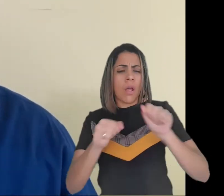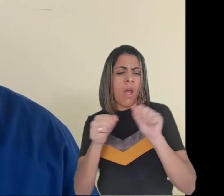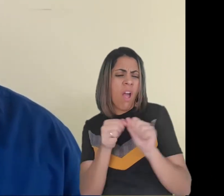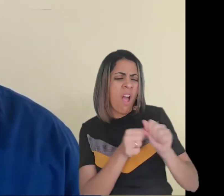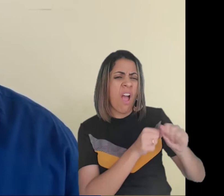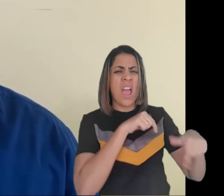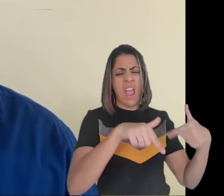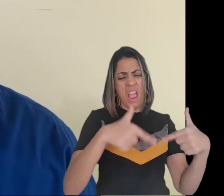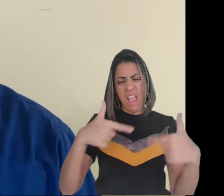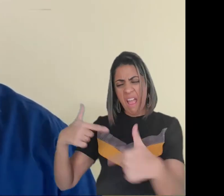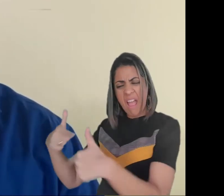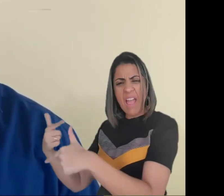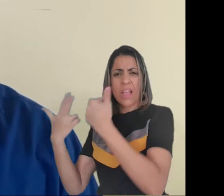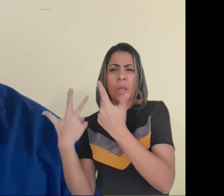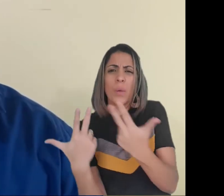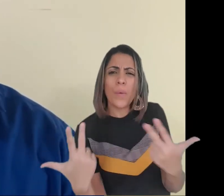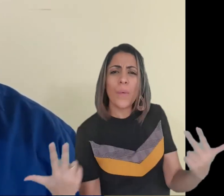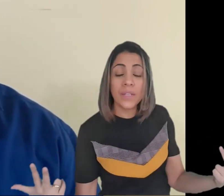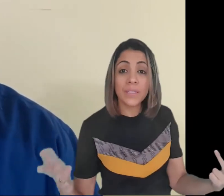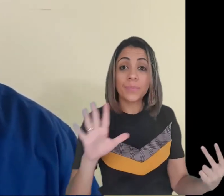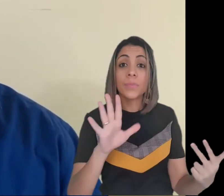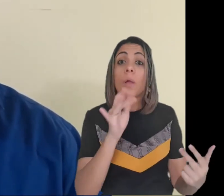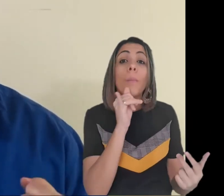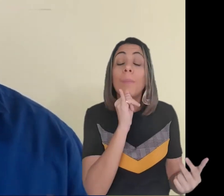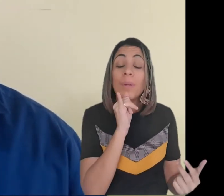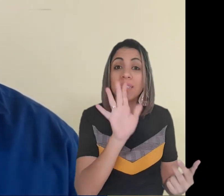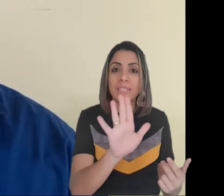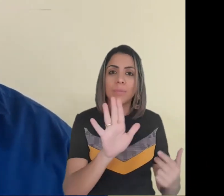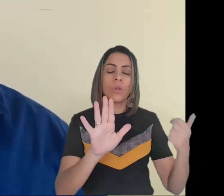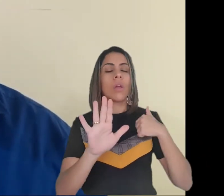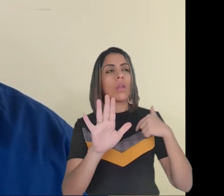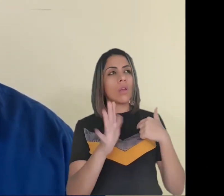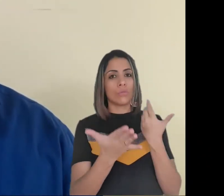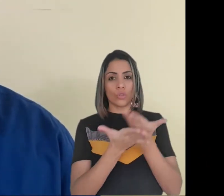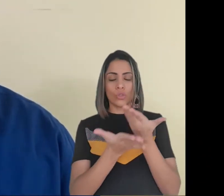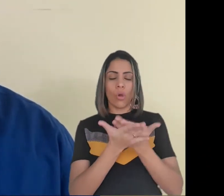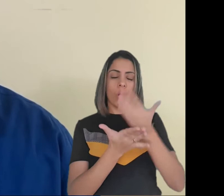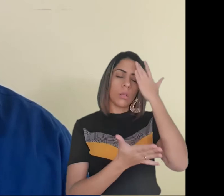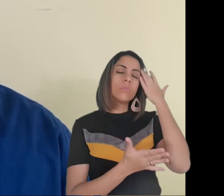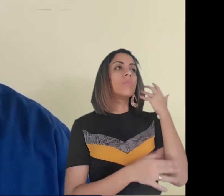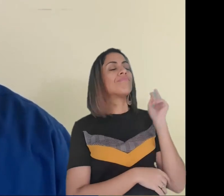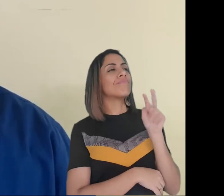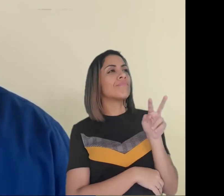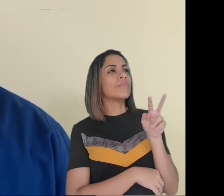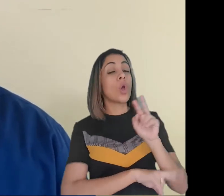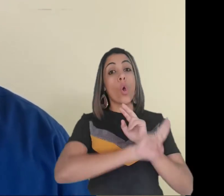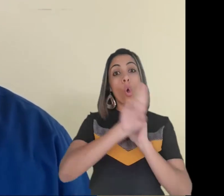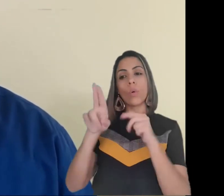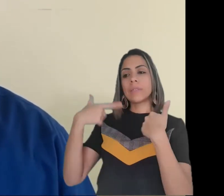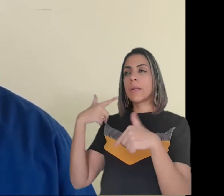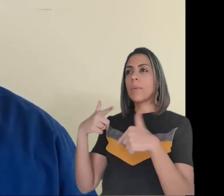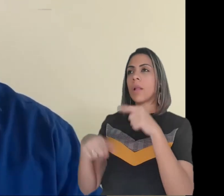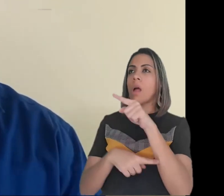várias coisas ao mesmo tempo. Poderíamos, por exemplo, assistir uma aula ou trabalhar pensando nas